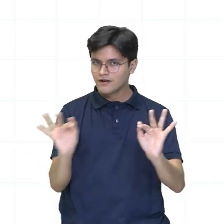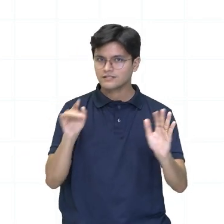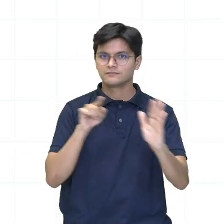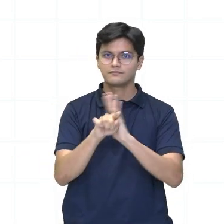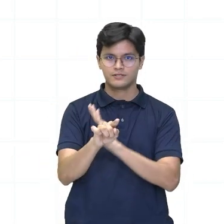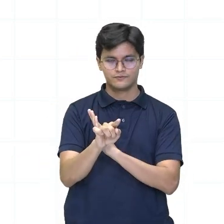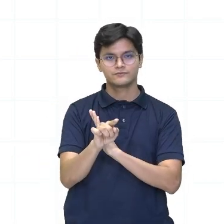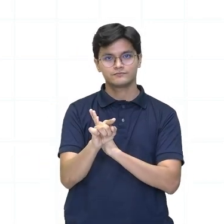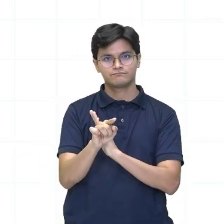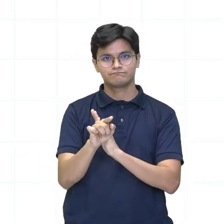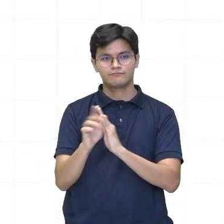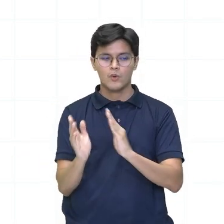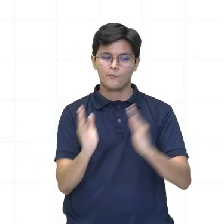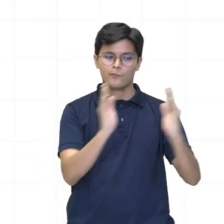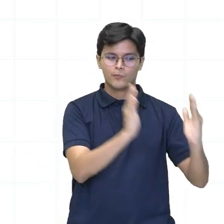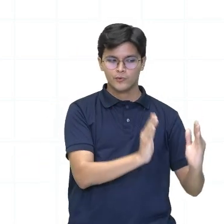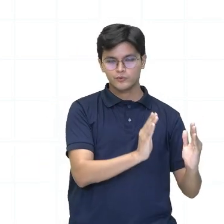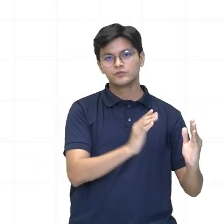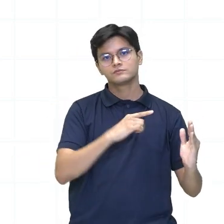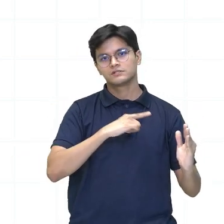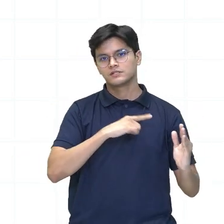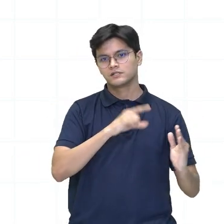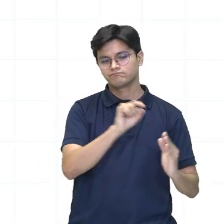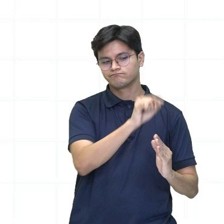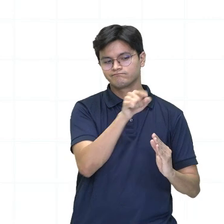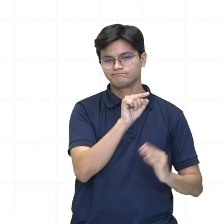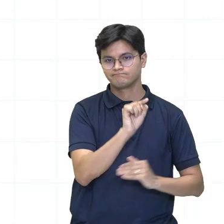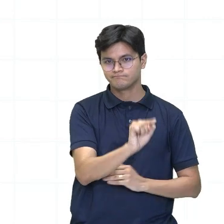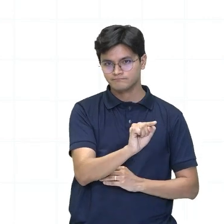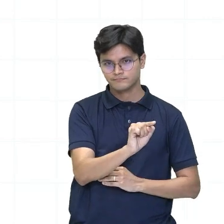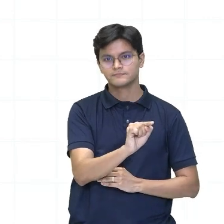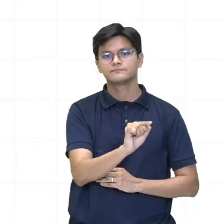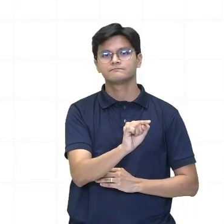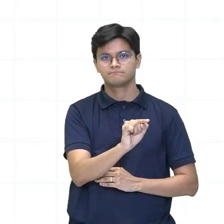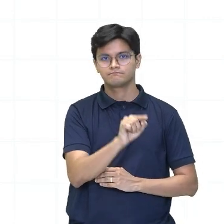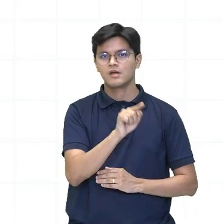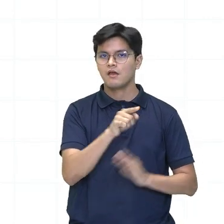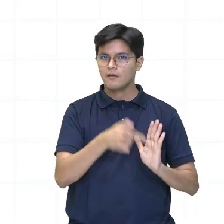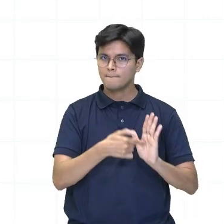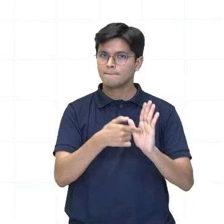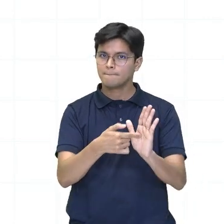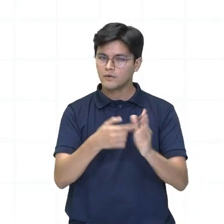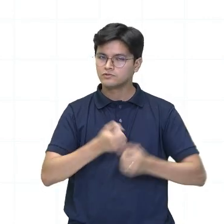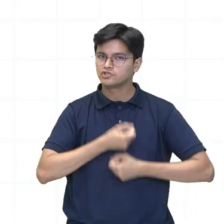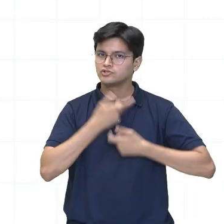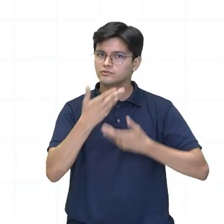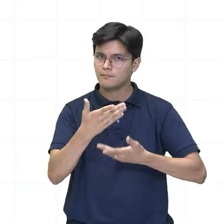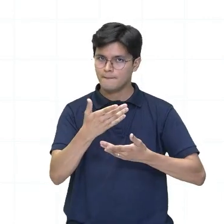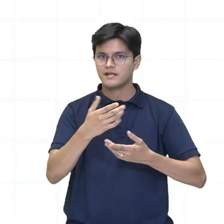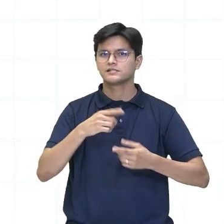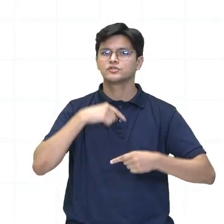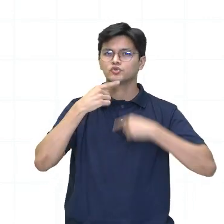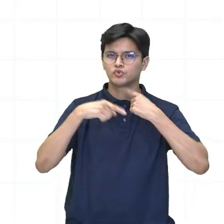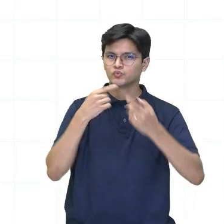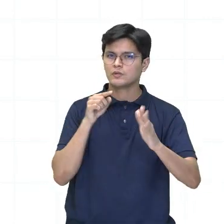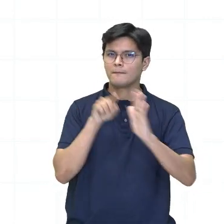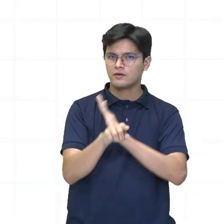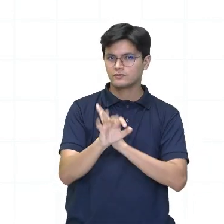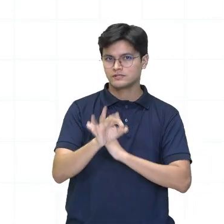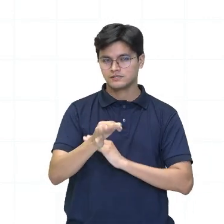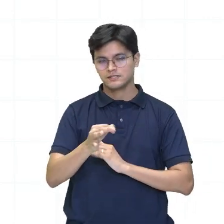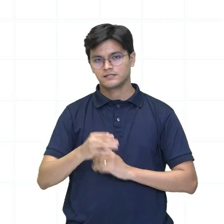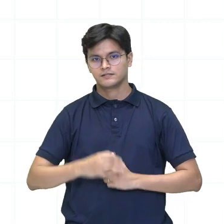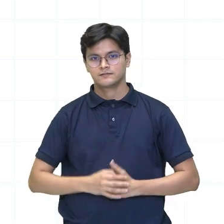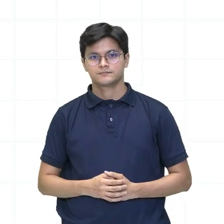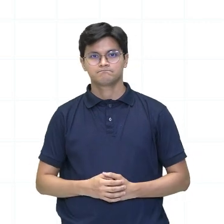por último, claro, uma interrogação, né? Que é a quotation question, ok? E aí que